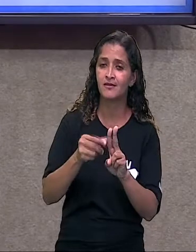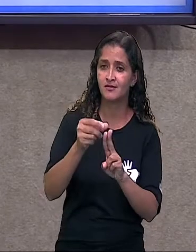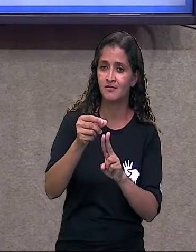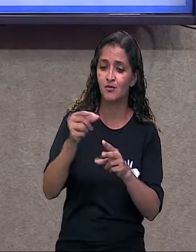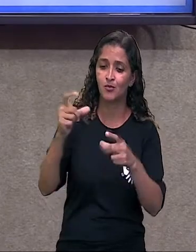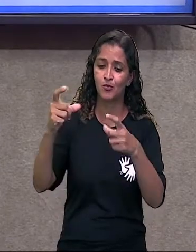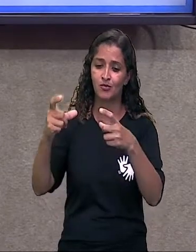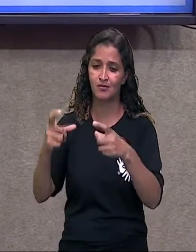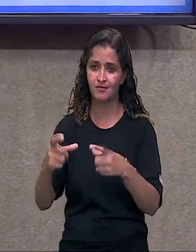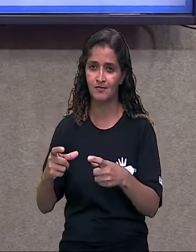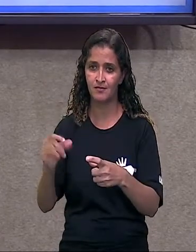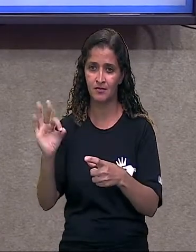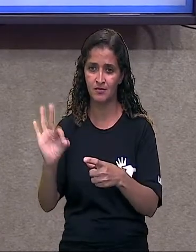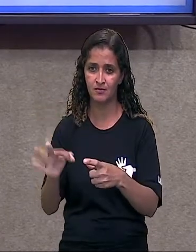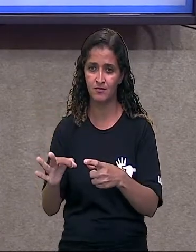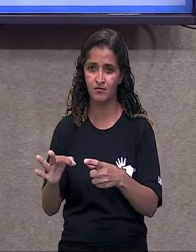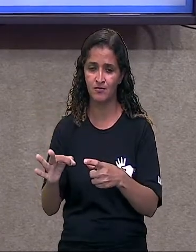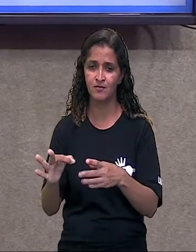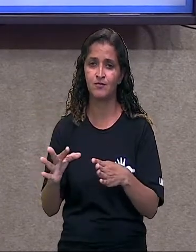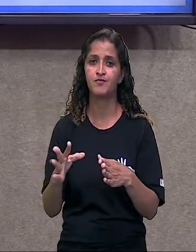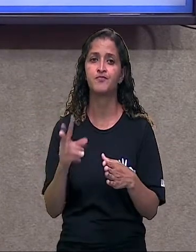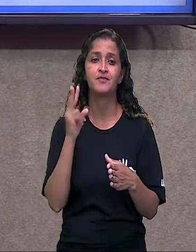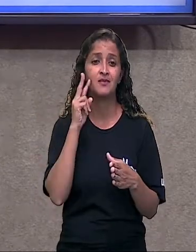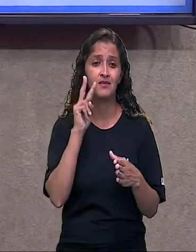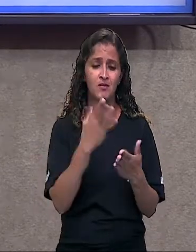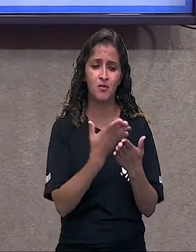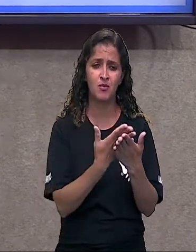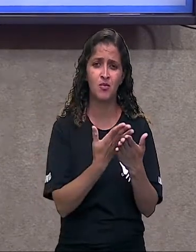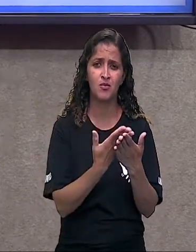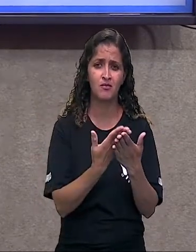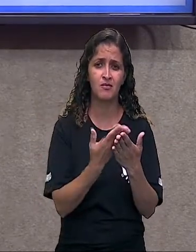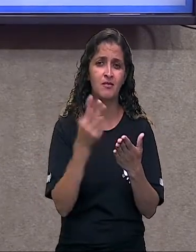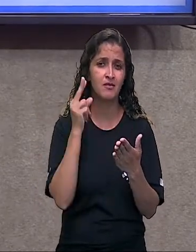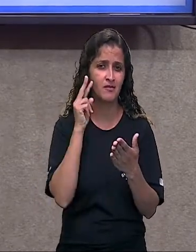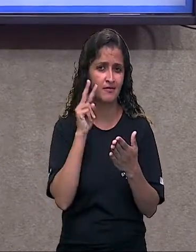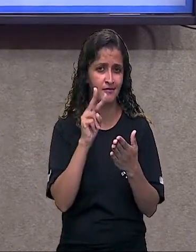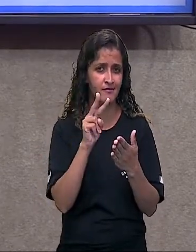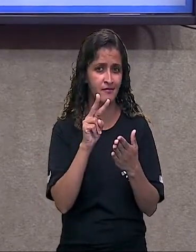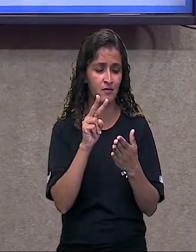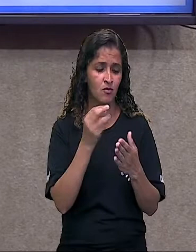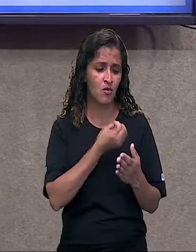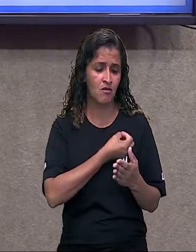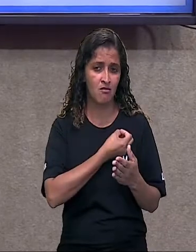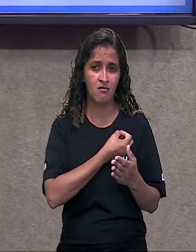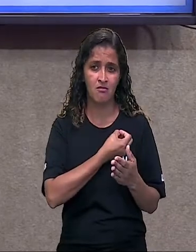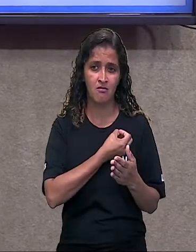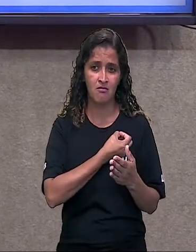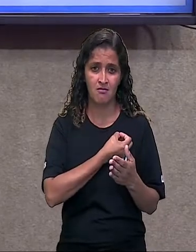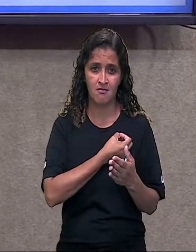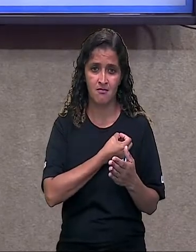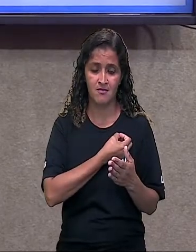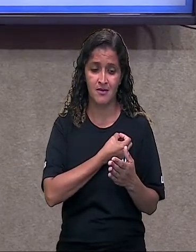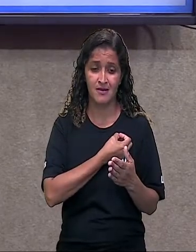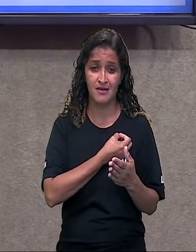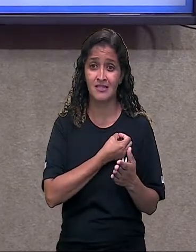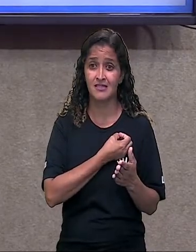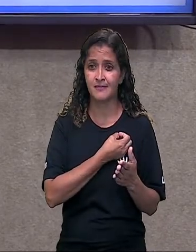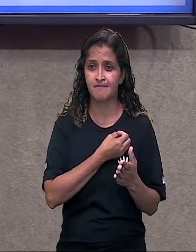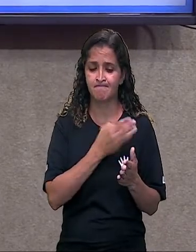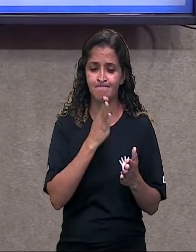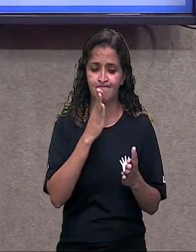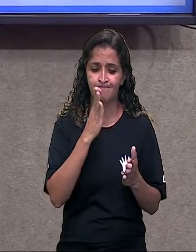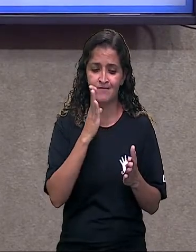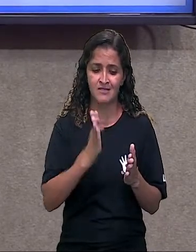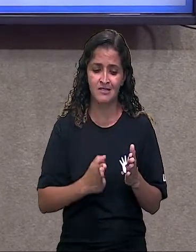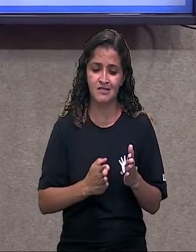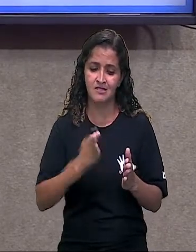aula onde eu ensinei sobre números, eu falei que os números eles precisam de estar numa ordem correta?